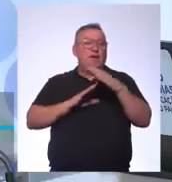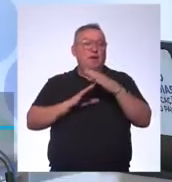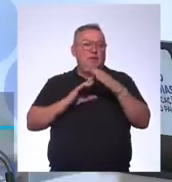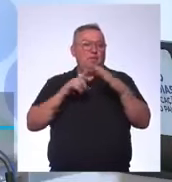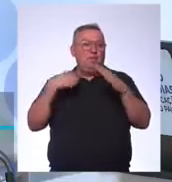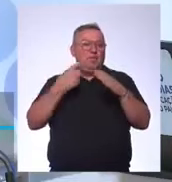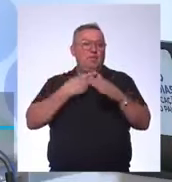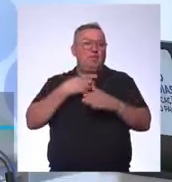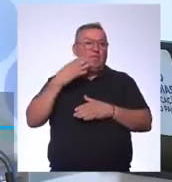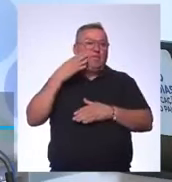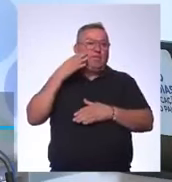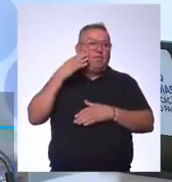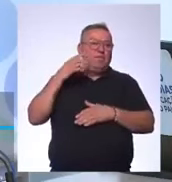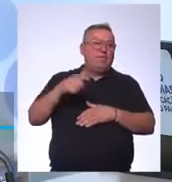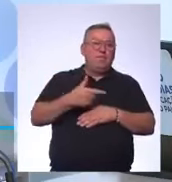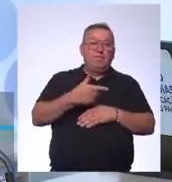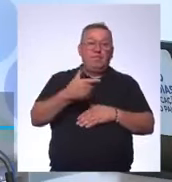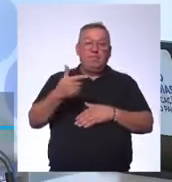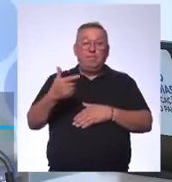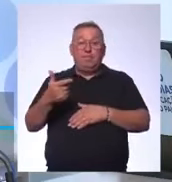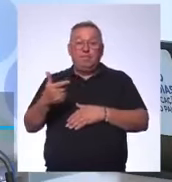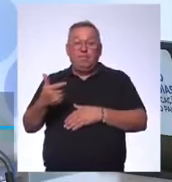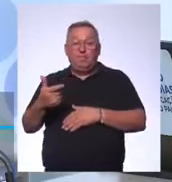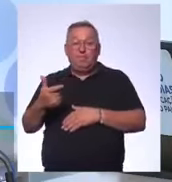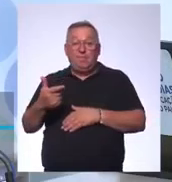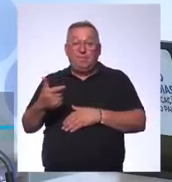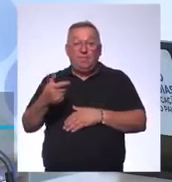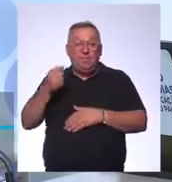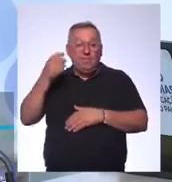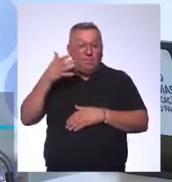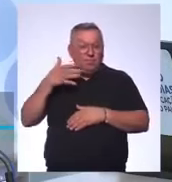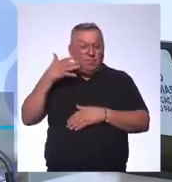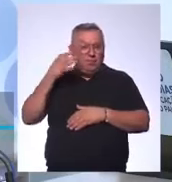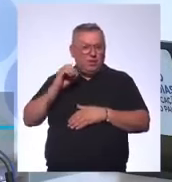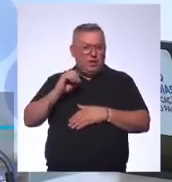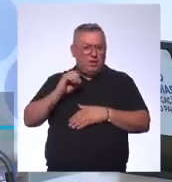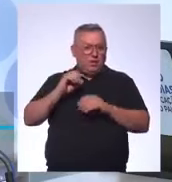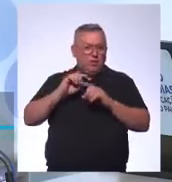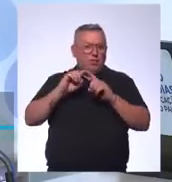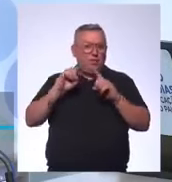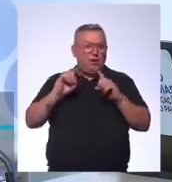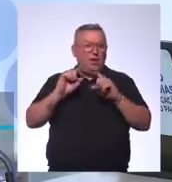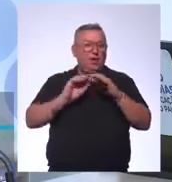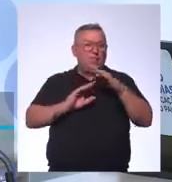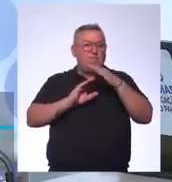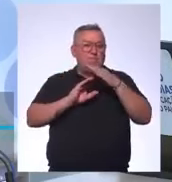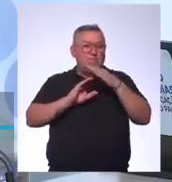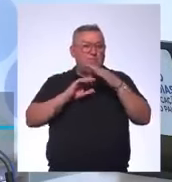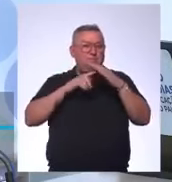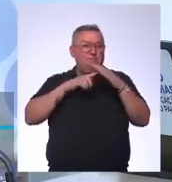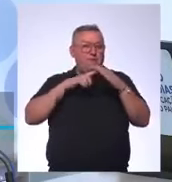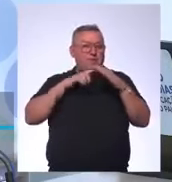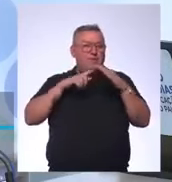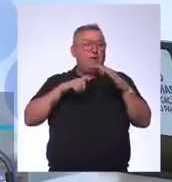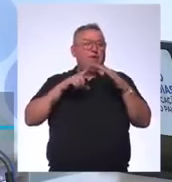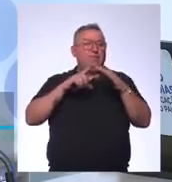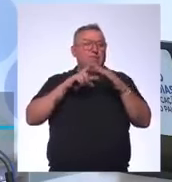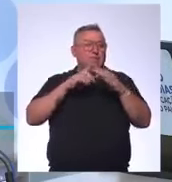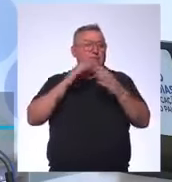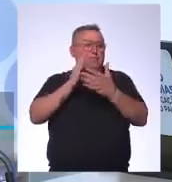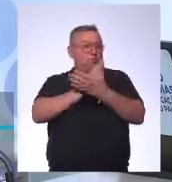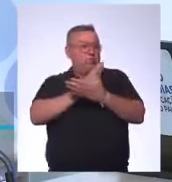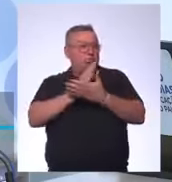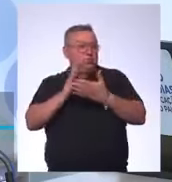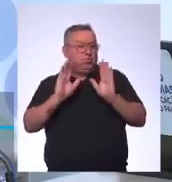nós sabemos que não existe discurso neutro, mas o máximo possível deixar isso imparcial,